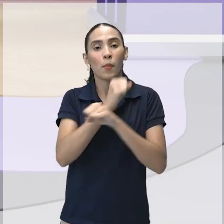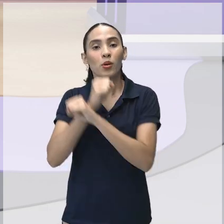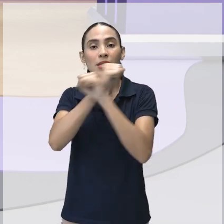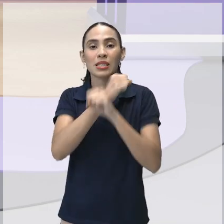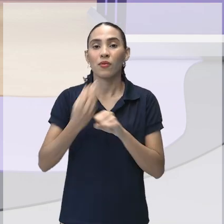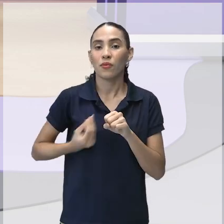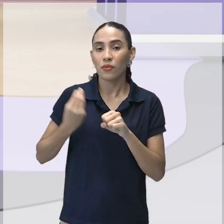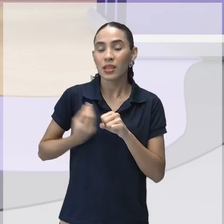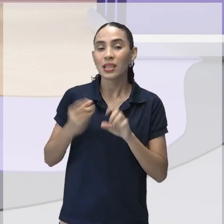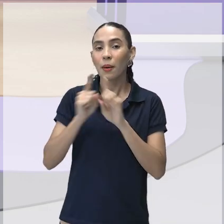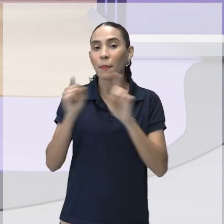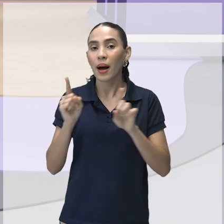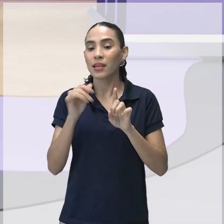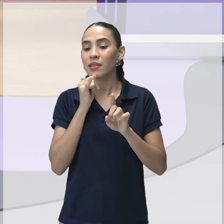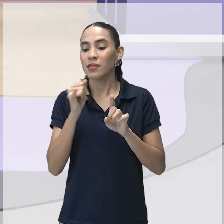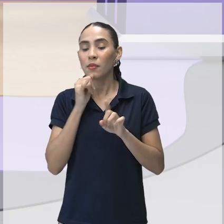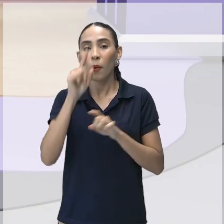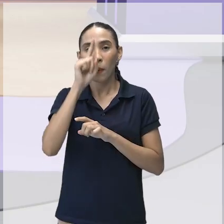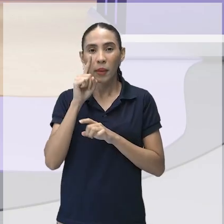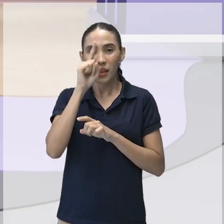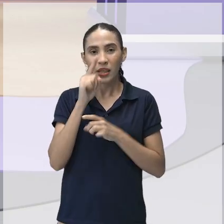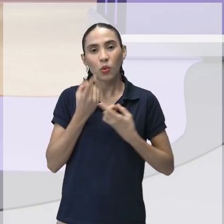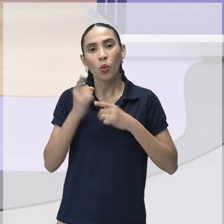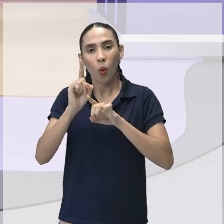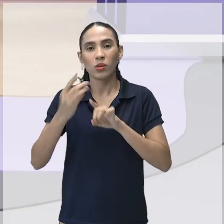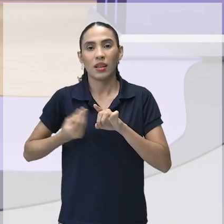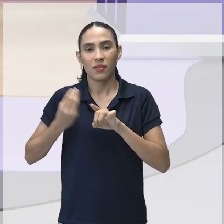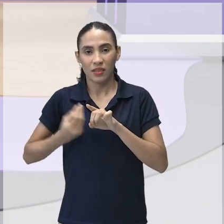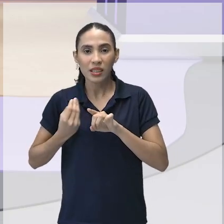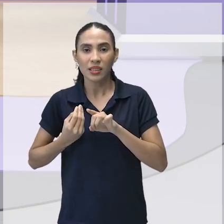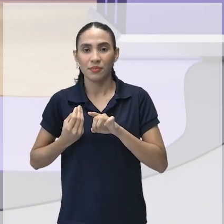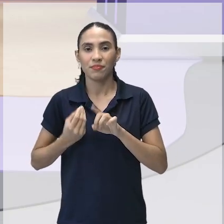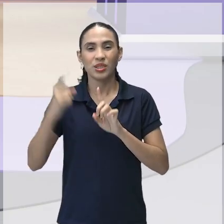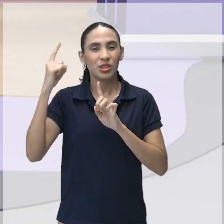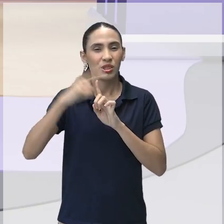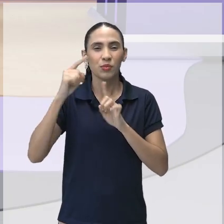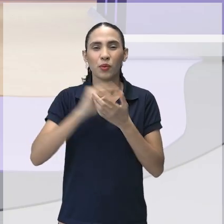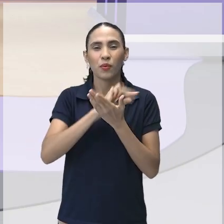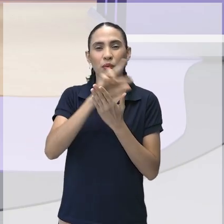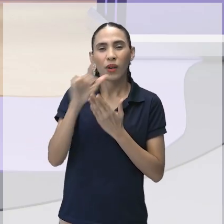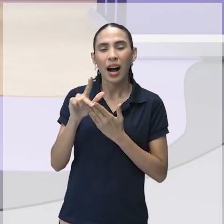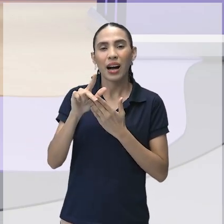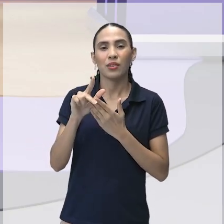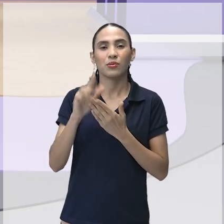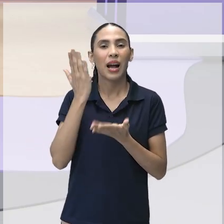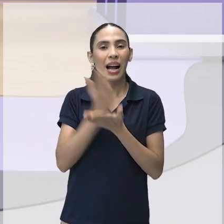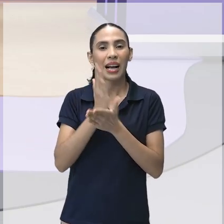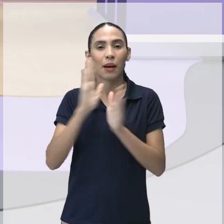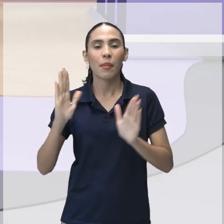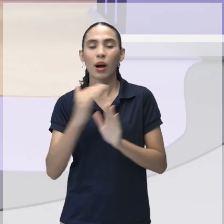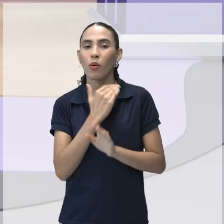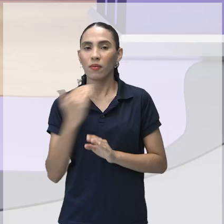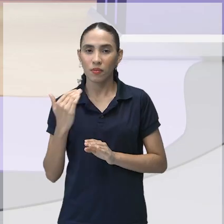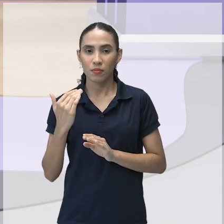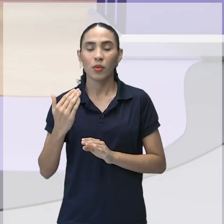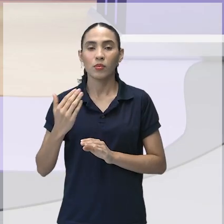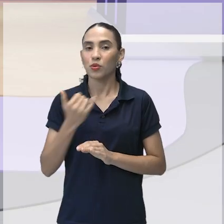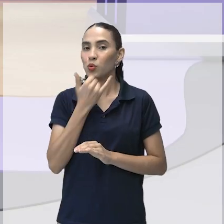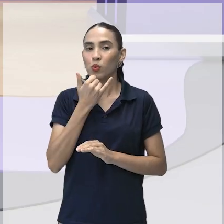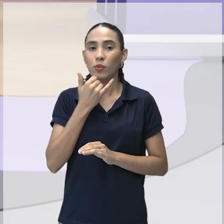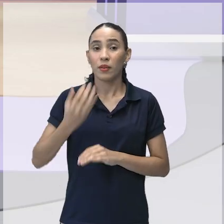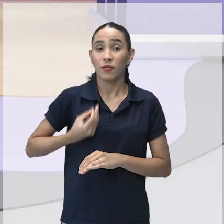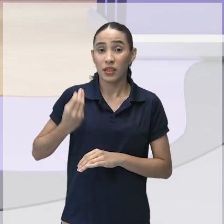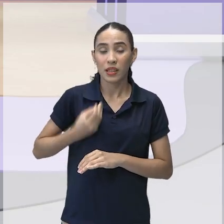mesmo tempo, o atentado contra a vida, as diversas formas de destruir a vida. Vamos ouvir